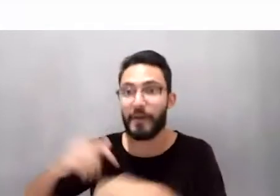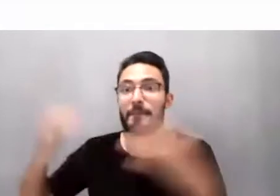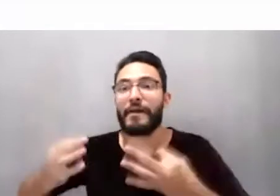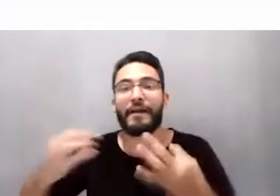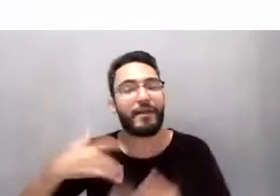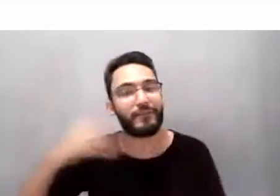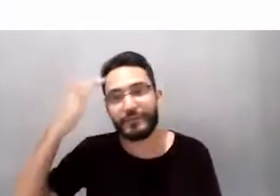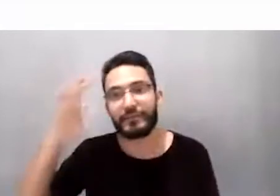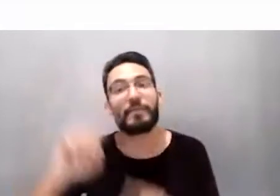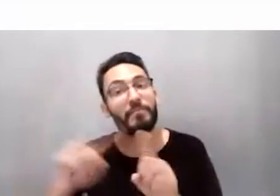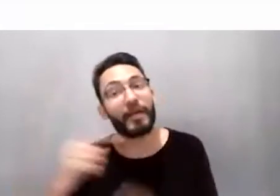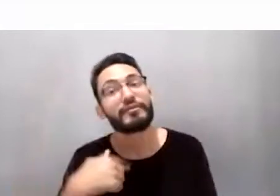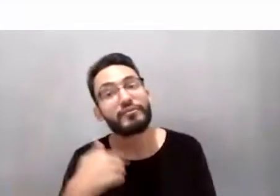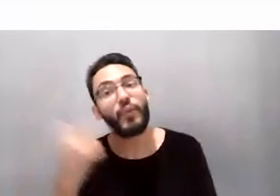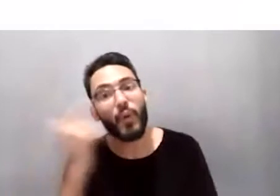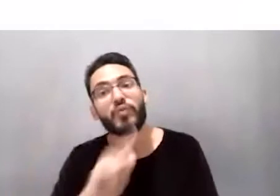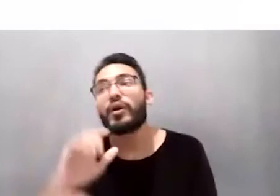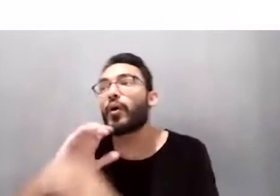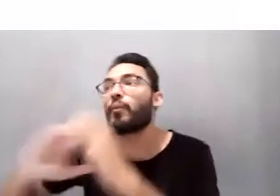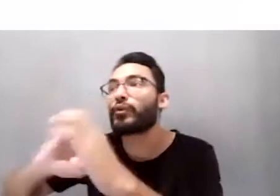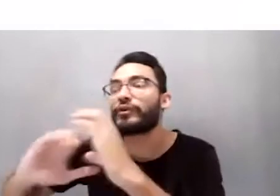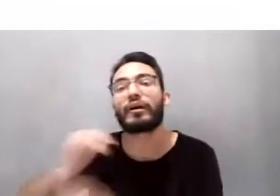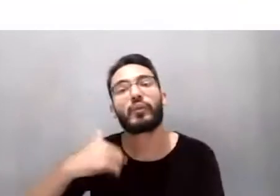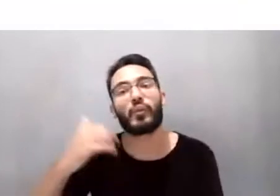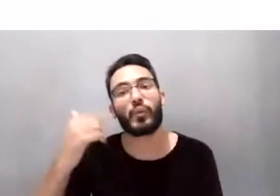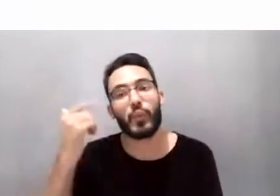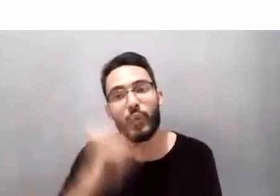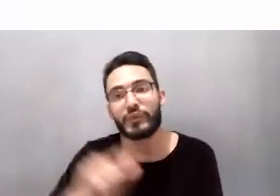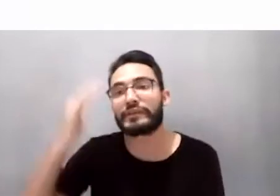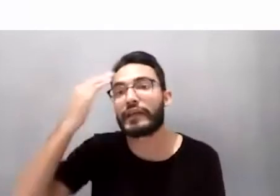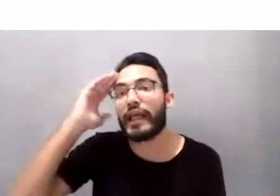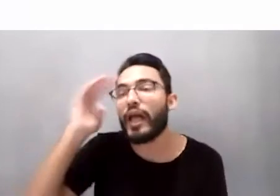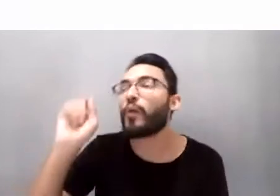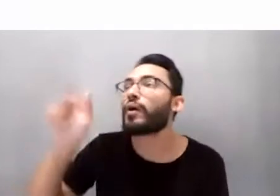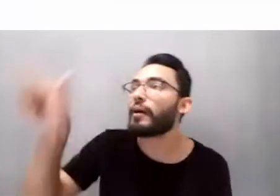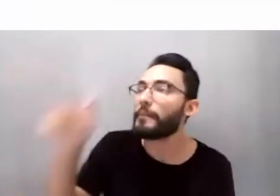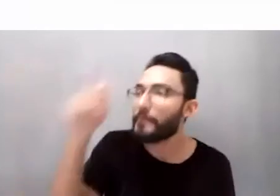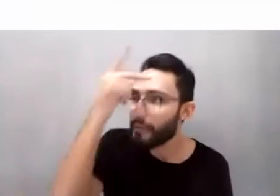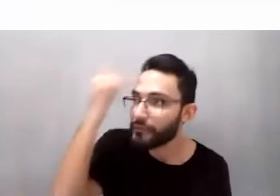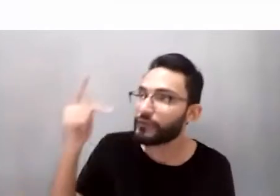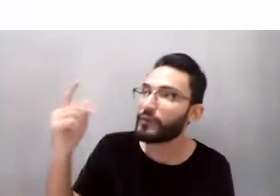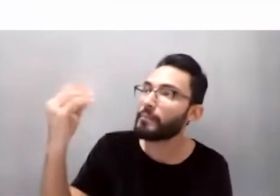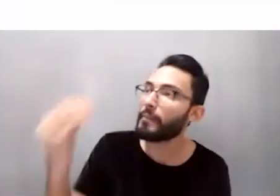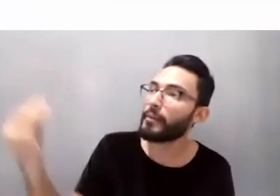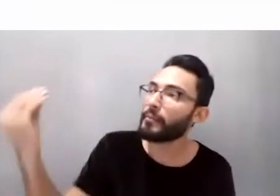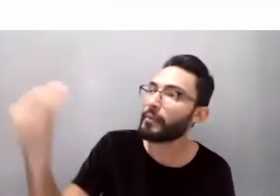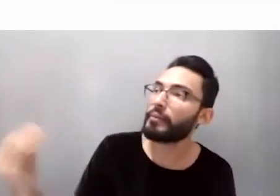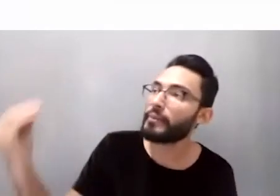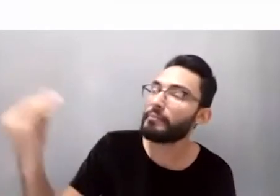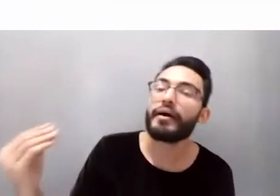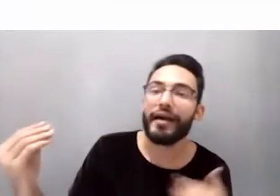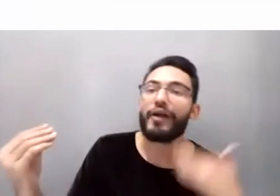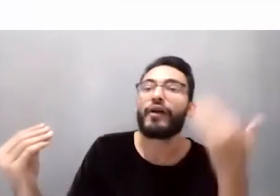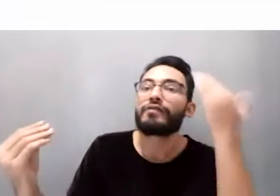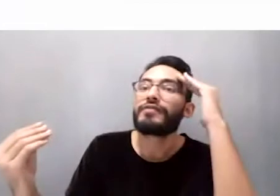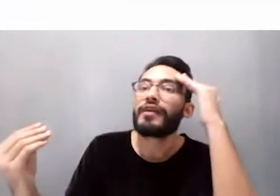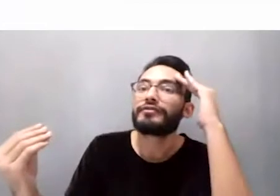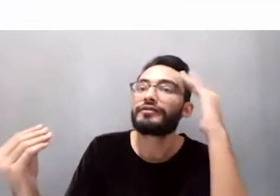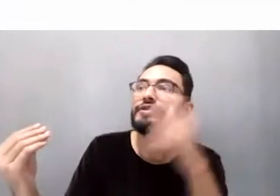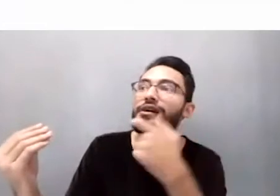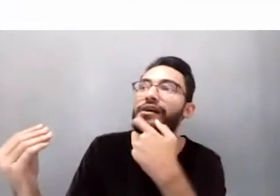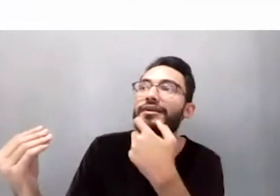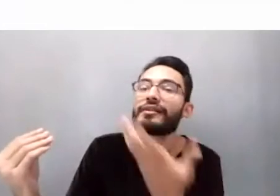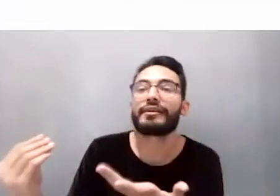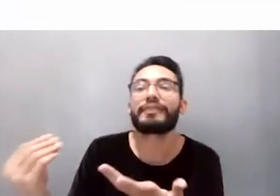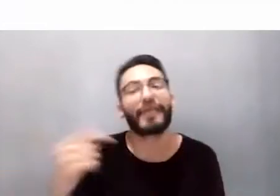perfeito, mas eu consegui me comunicar, consegui entender o que a pessoa estava falando e foi ótimo. E é assim que a gente vai aprendendo, é assim que a gente vai